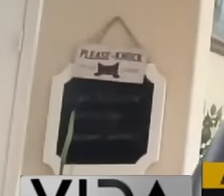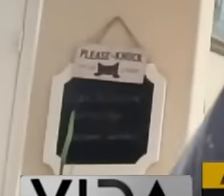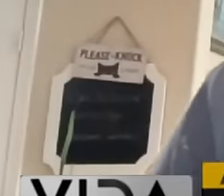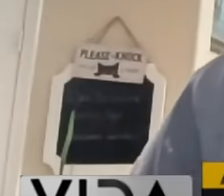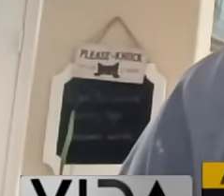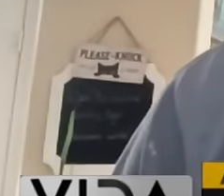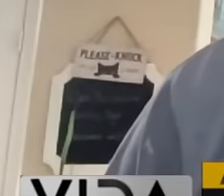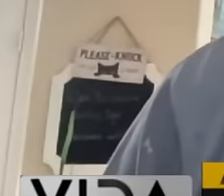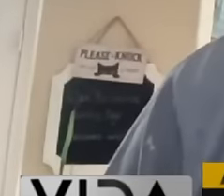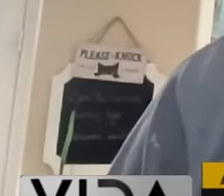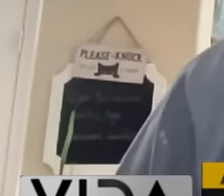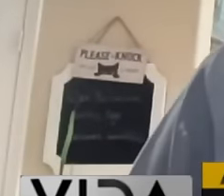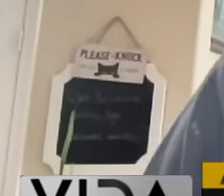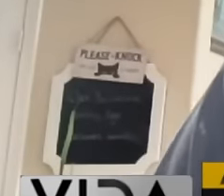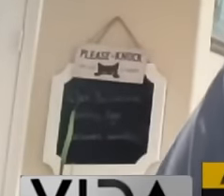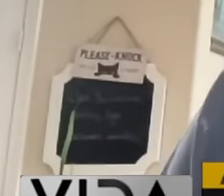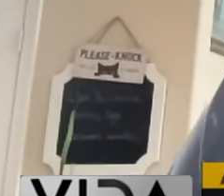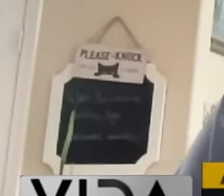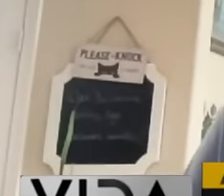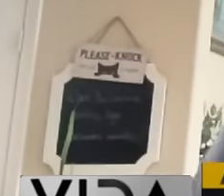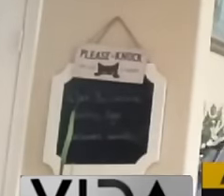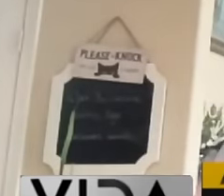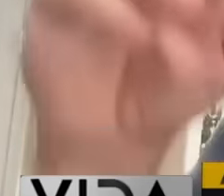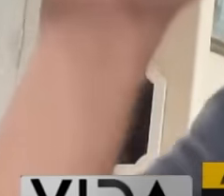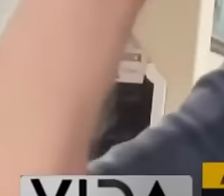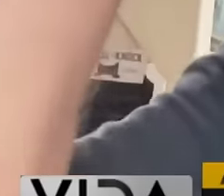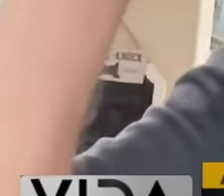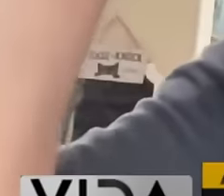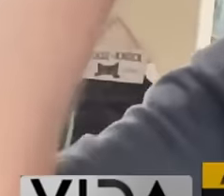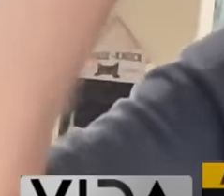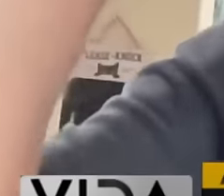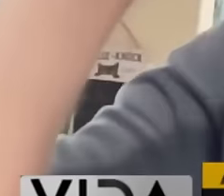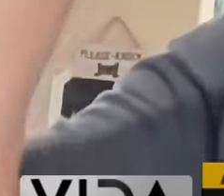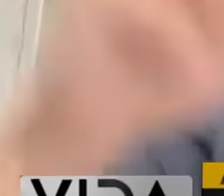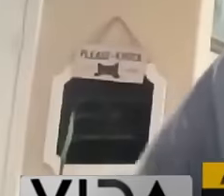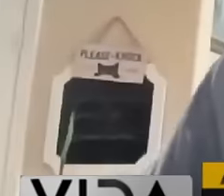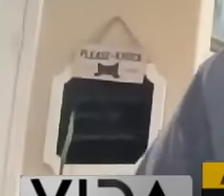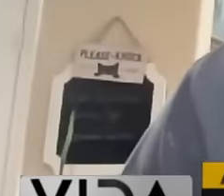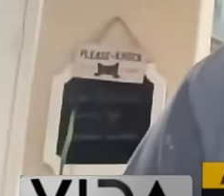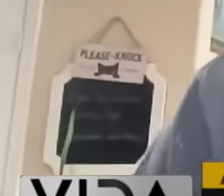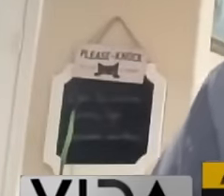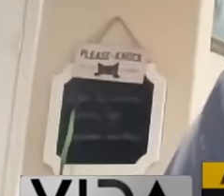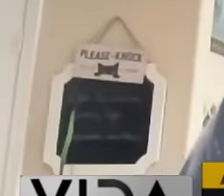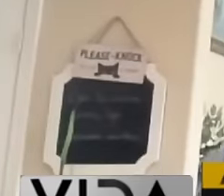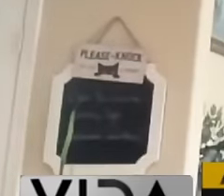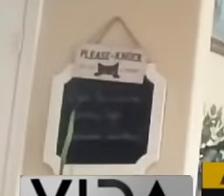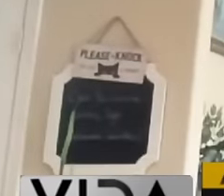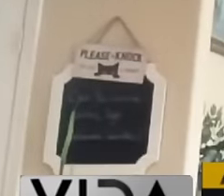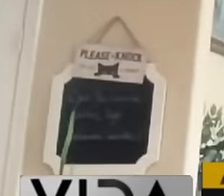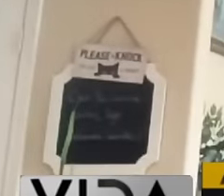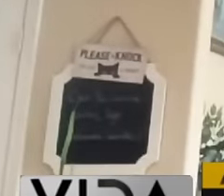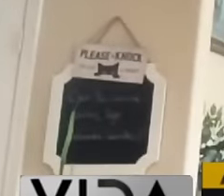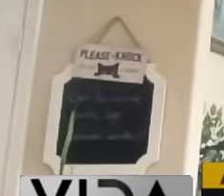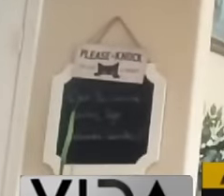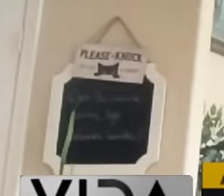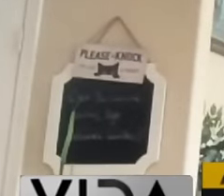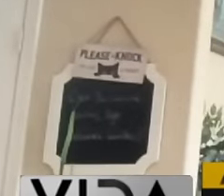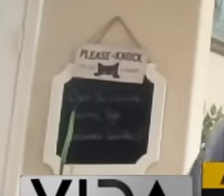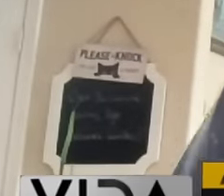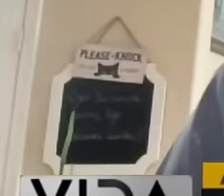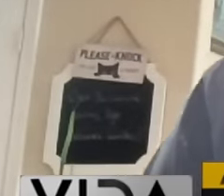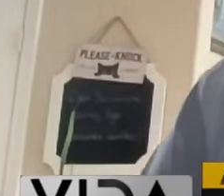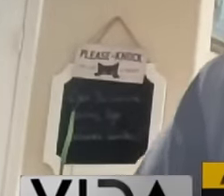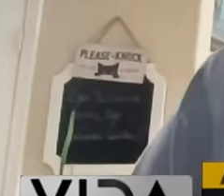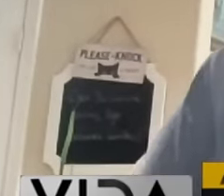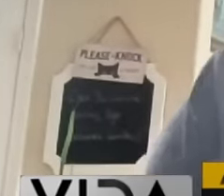são simples. E ali você sabe que não era... Supostamente, o diretor petista da Polícia Federal teria